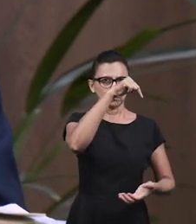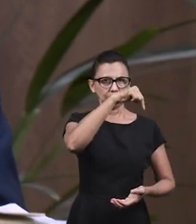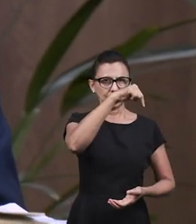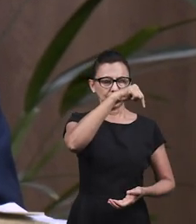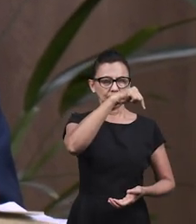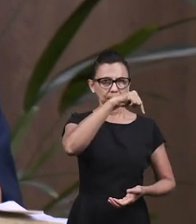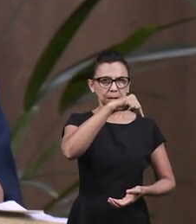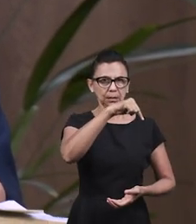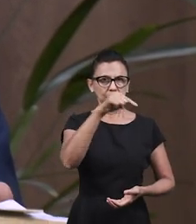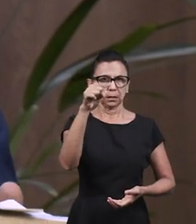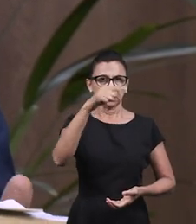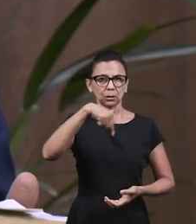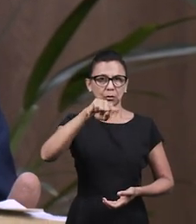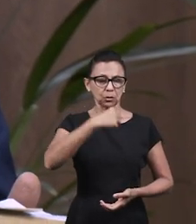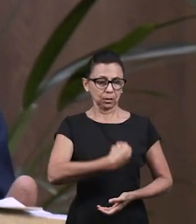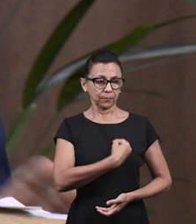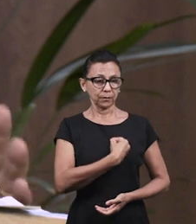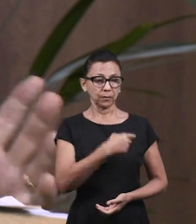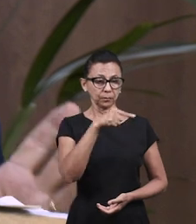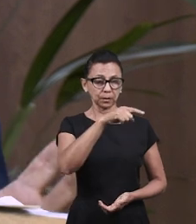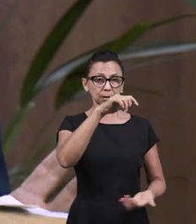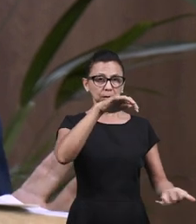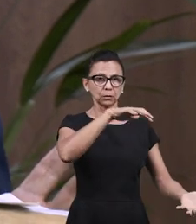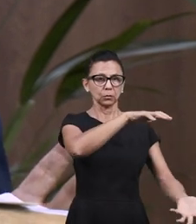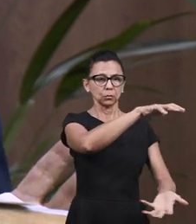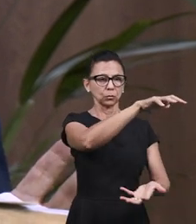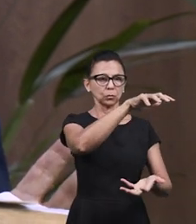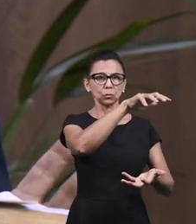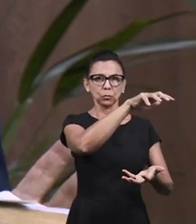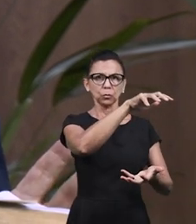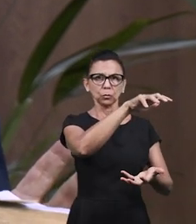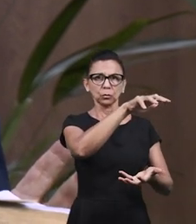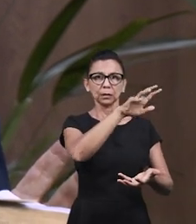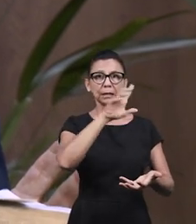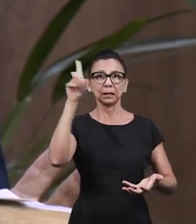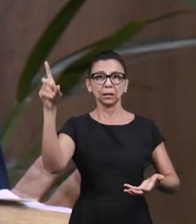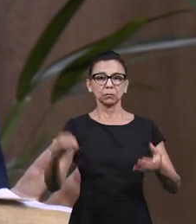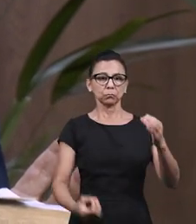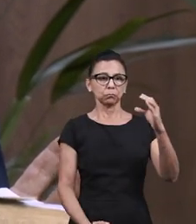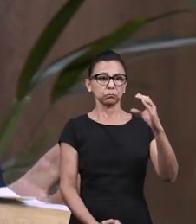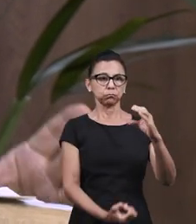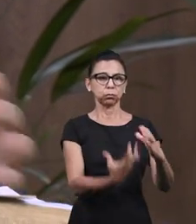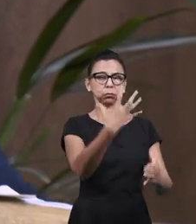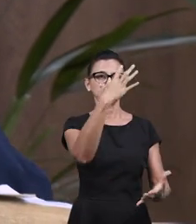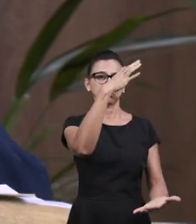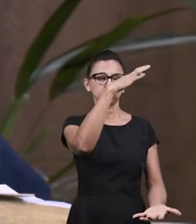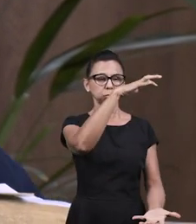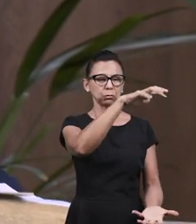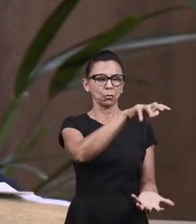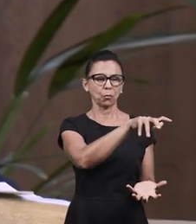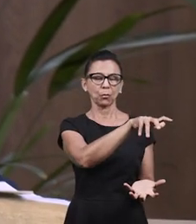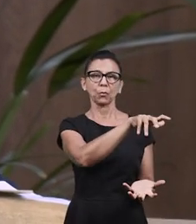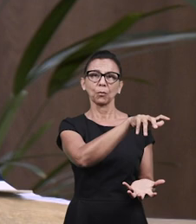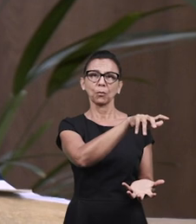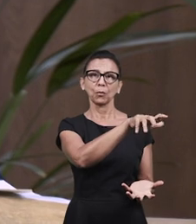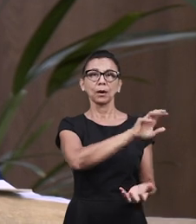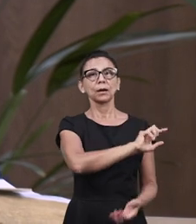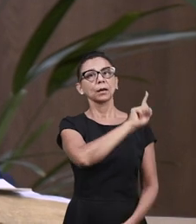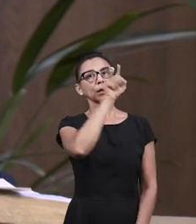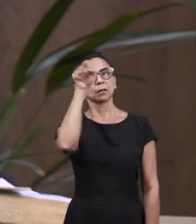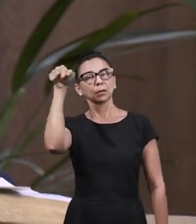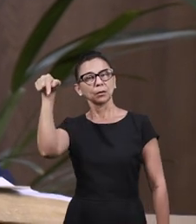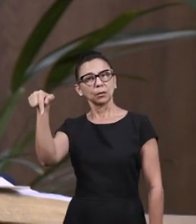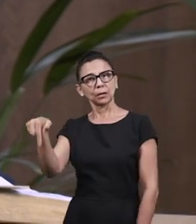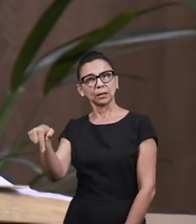habitação é nesse planeta e nesse universo onde estamos, que é a criação de Deus. Deus que criou tudo isso. Mas